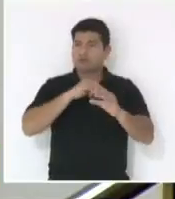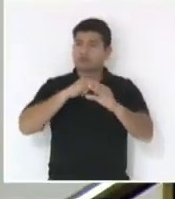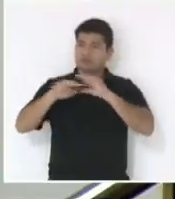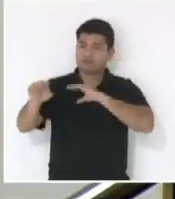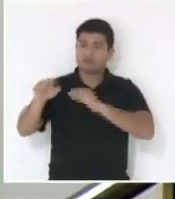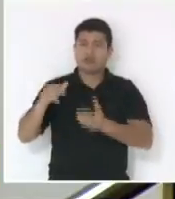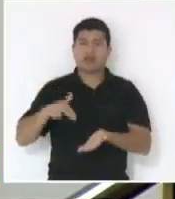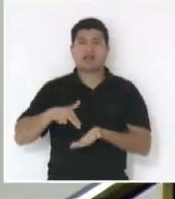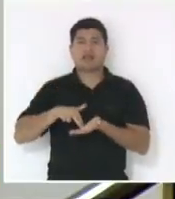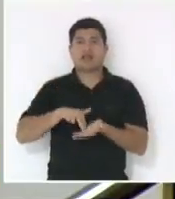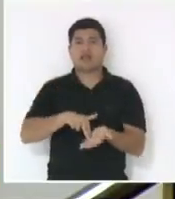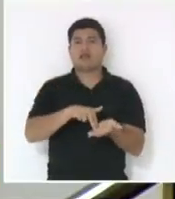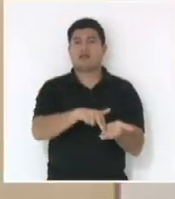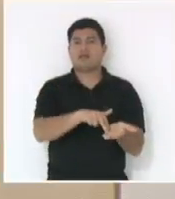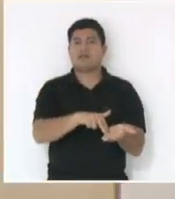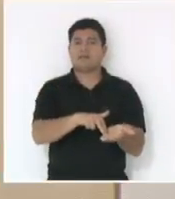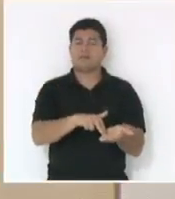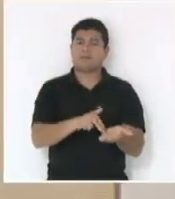Navegantes,